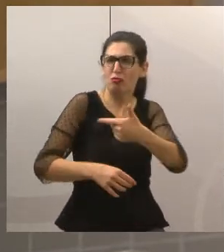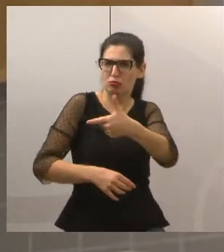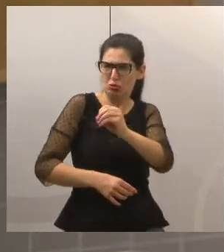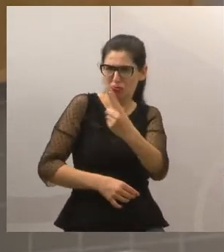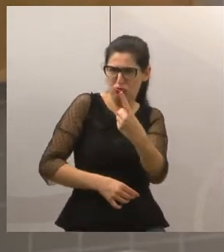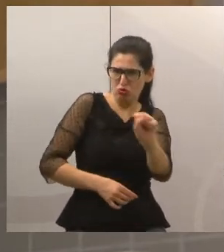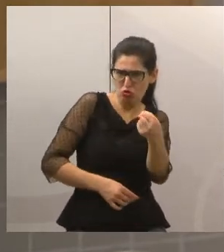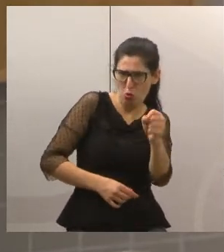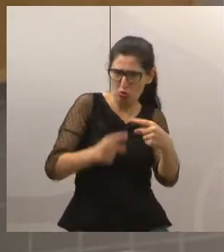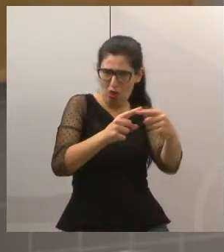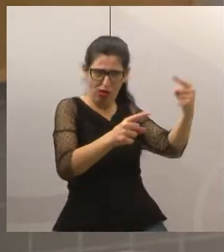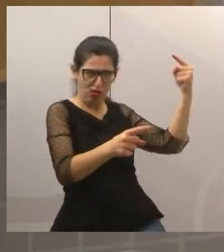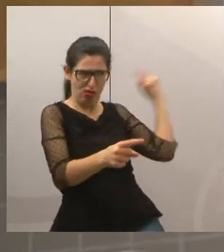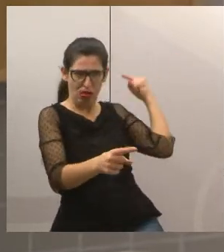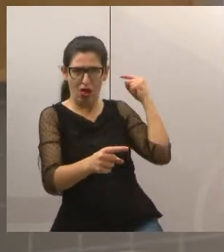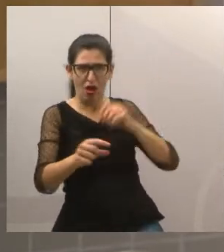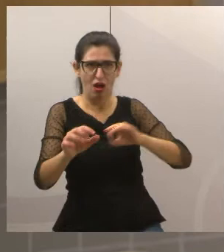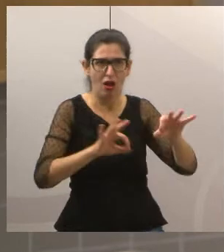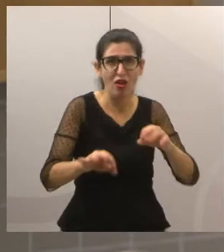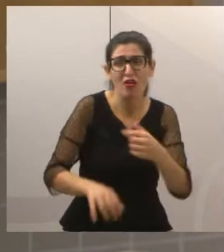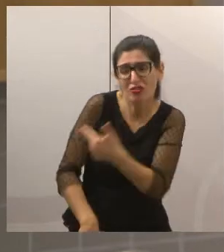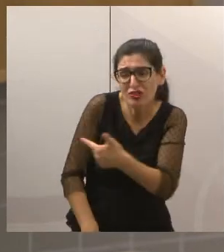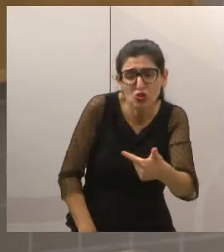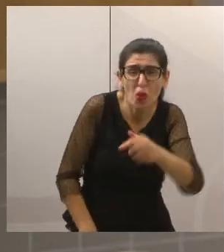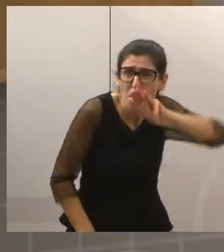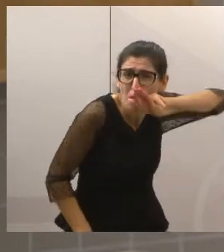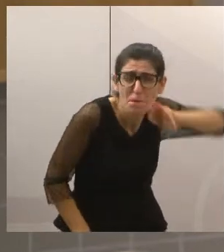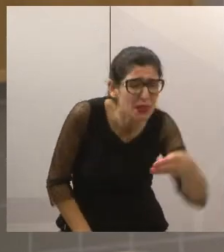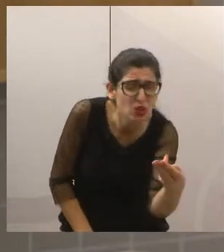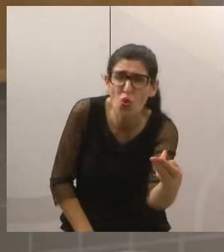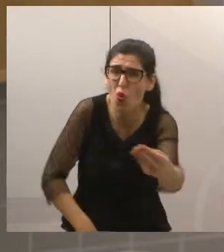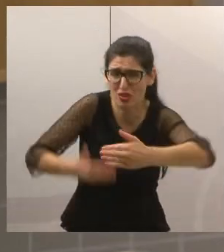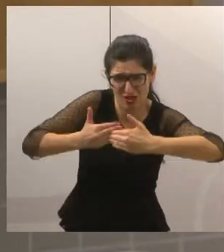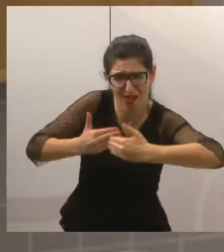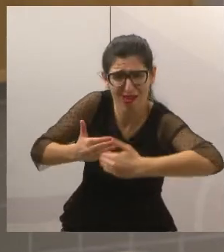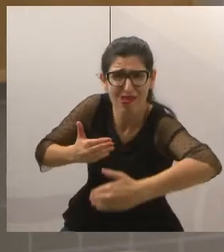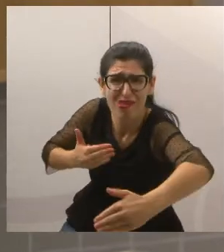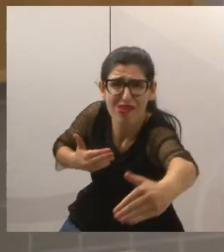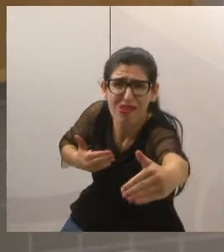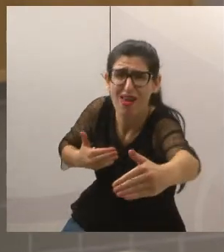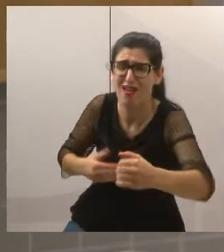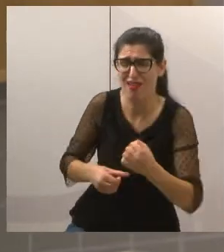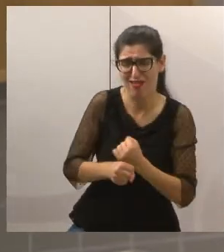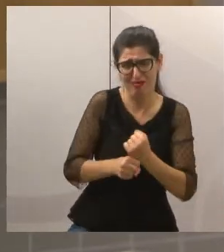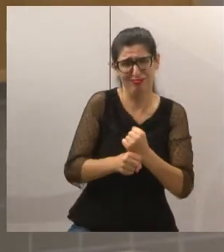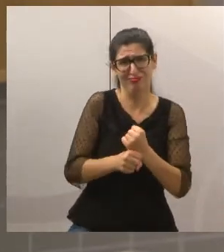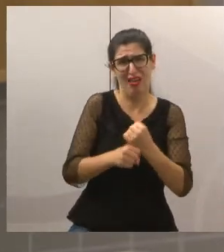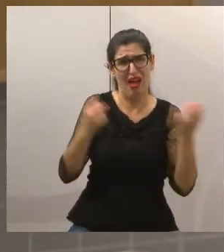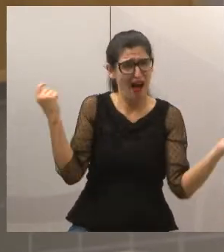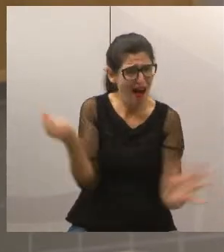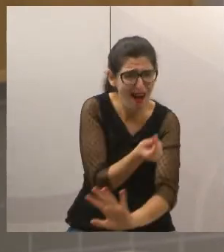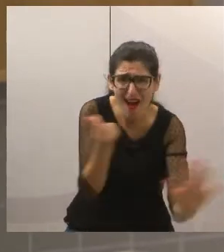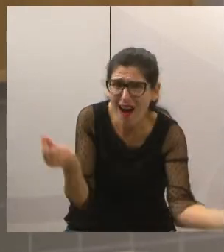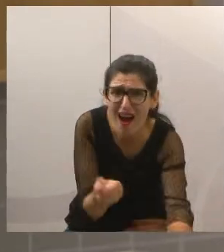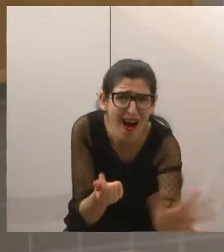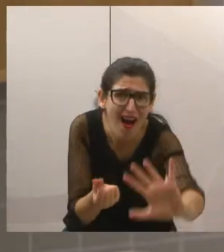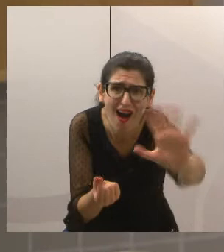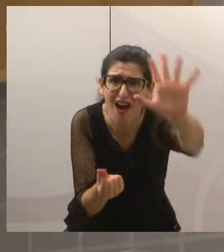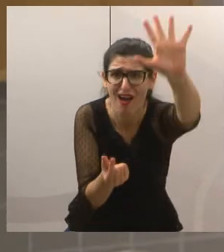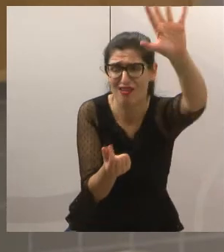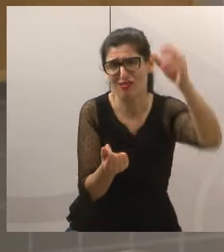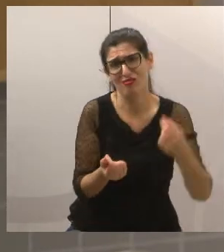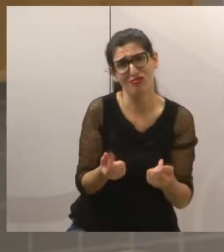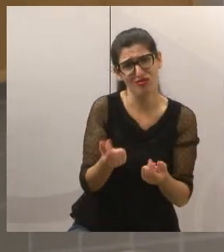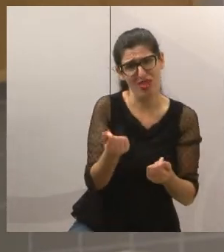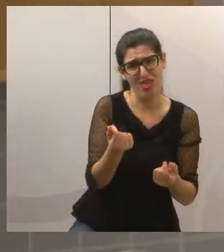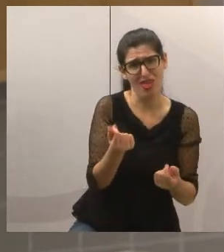2018, a manutenção dele é 22 milhões de reais. Então, são escolhas que dentro da capacidade de investimento você